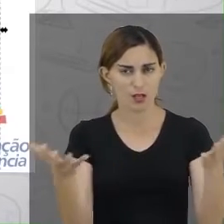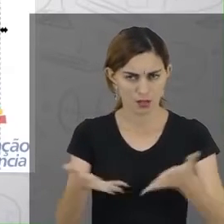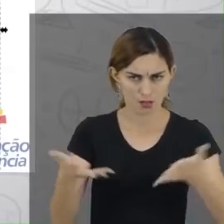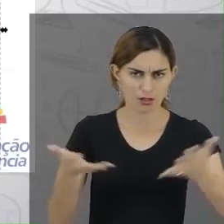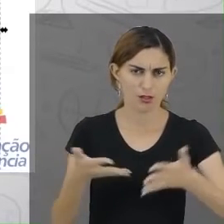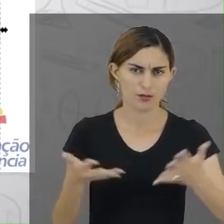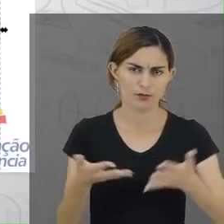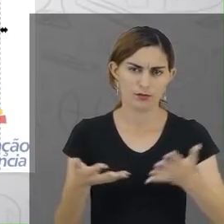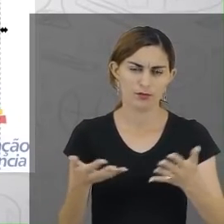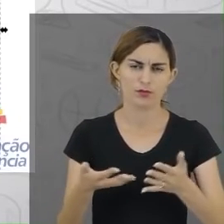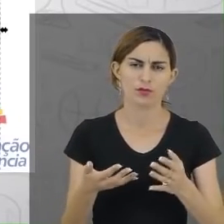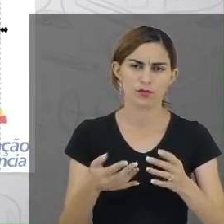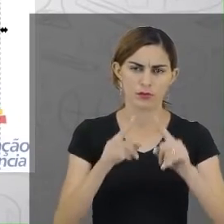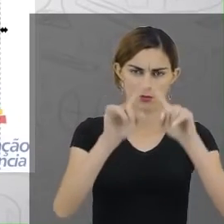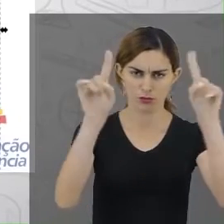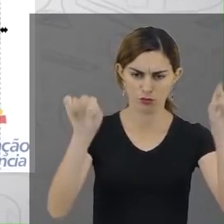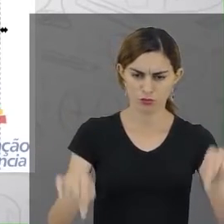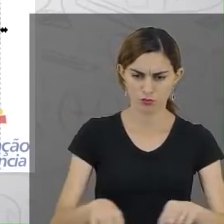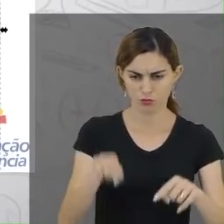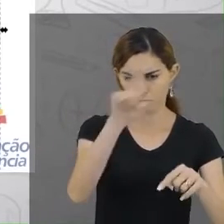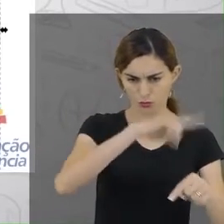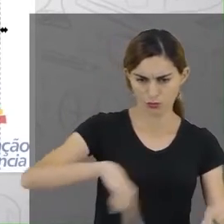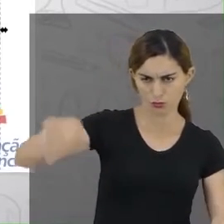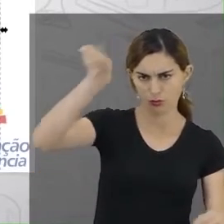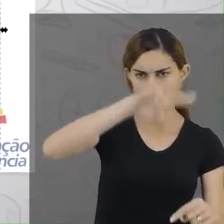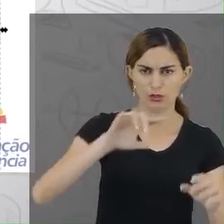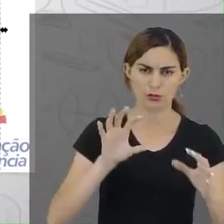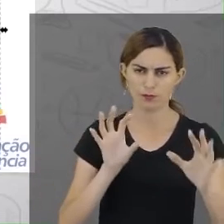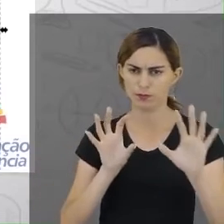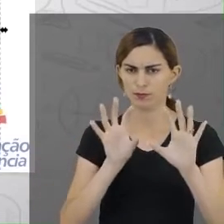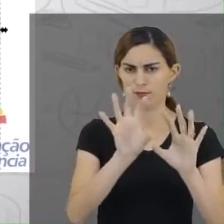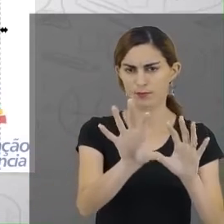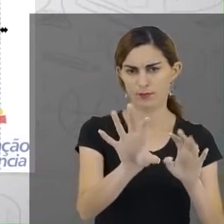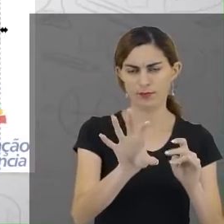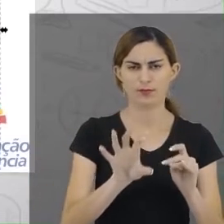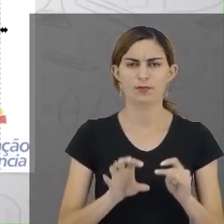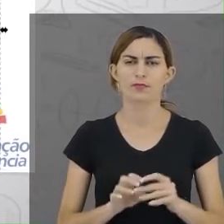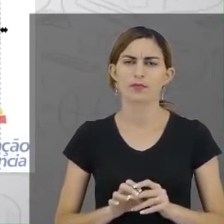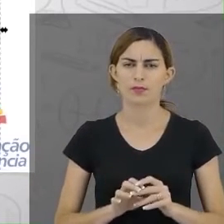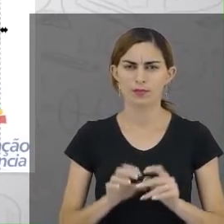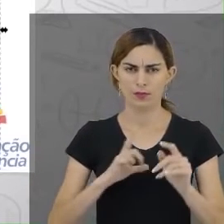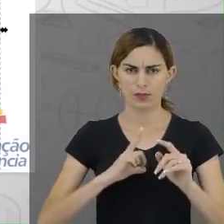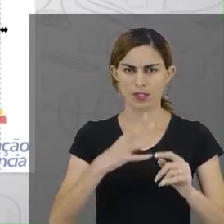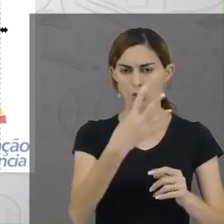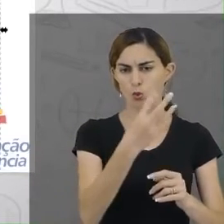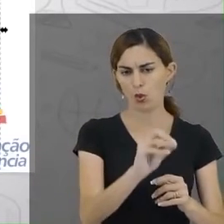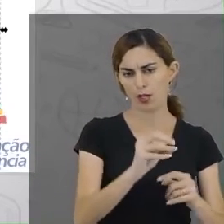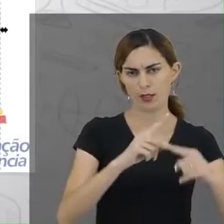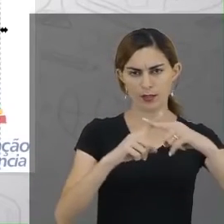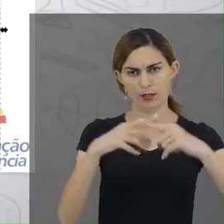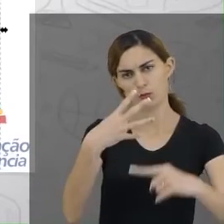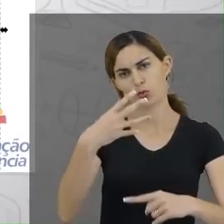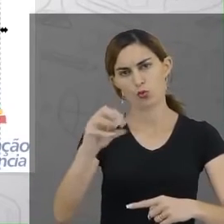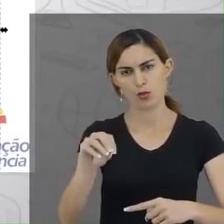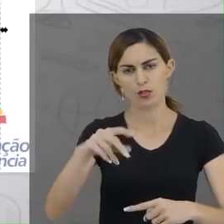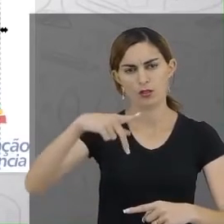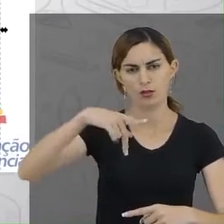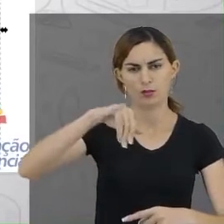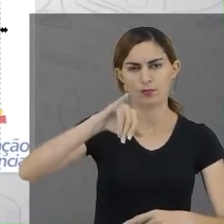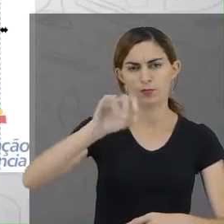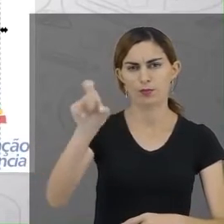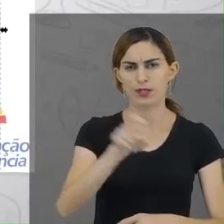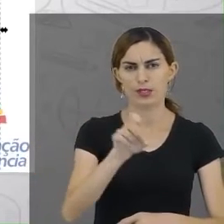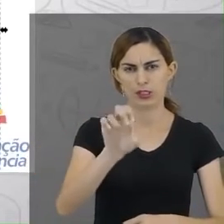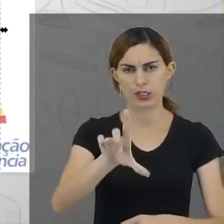Observe que agora no nosso círculo ele está centralizado e ele tem um tamanho de 40 por 40 pixels.